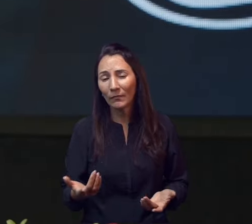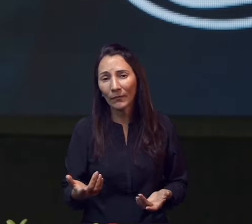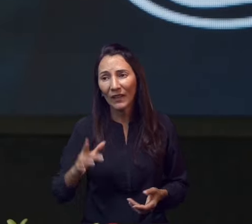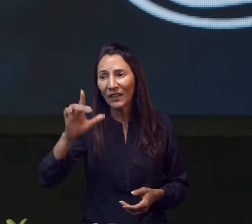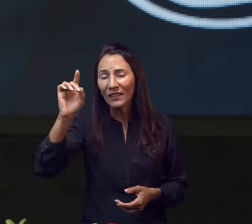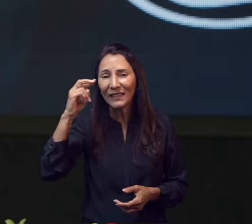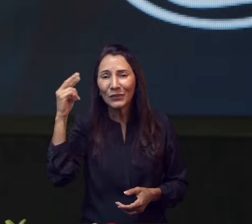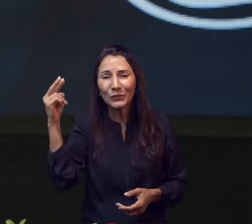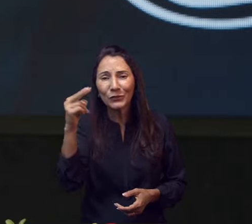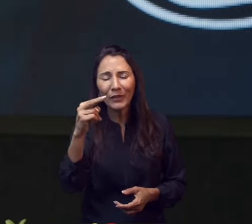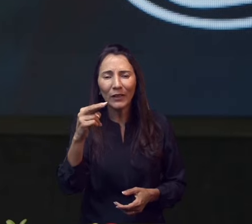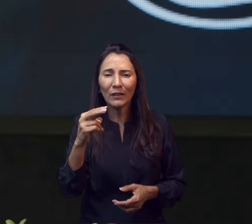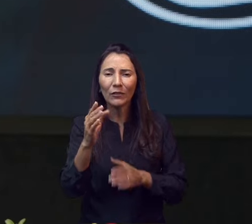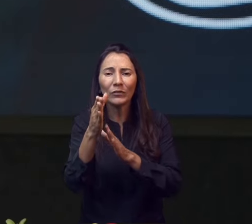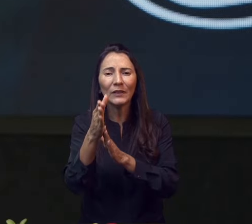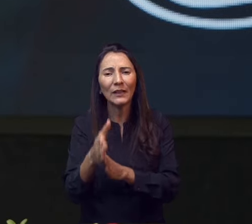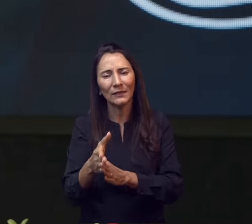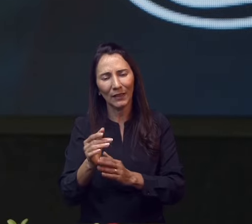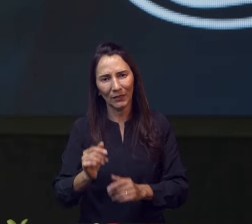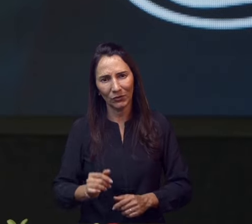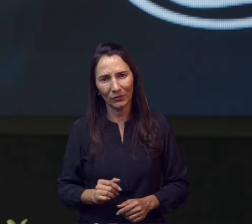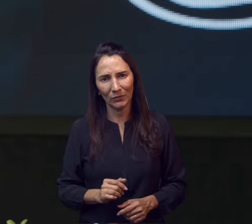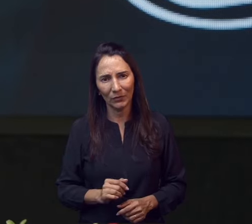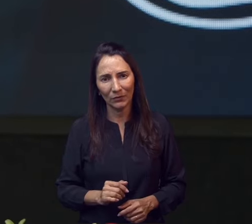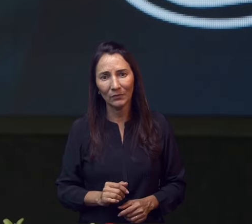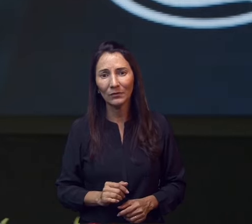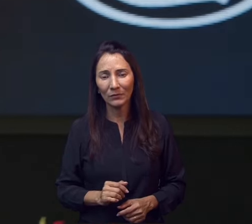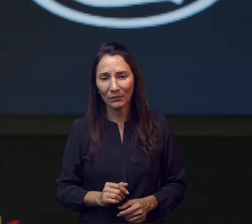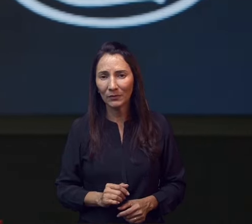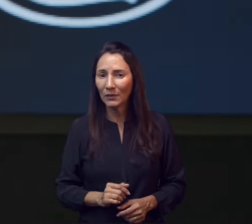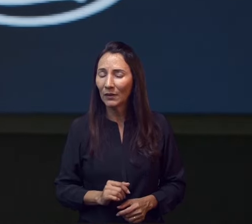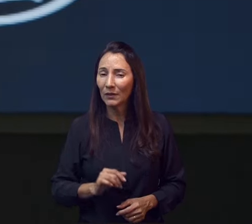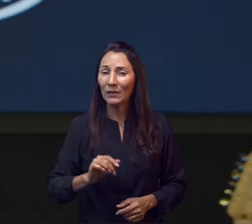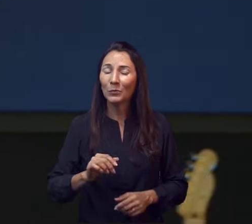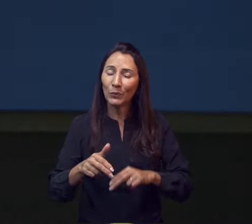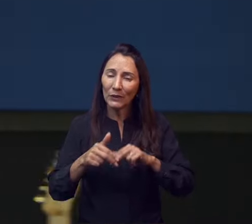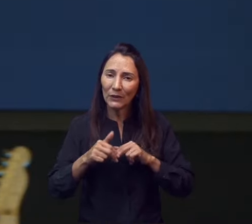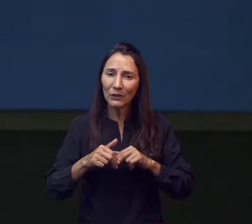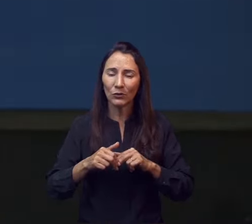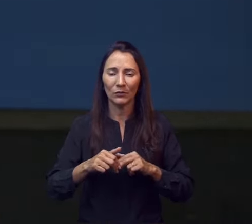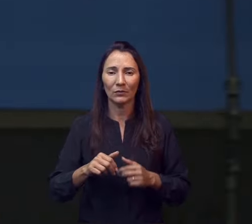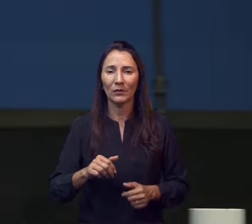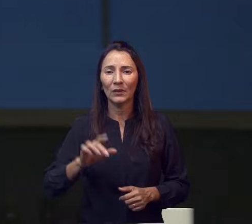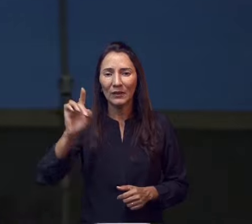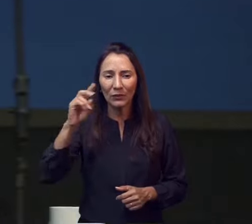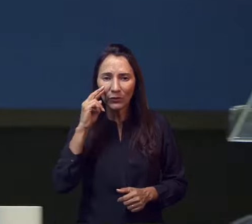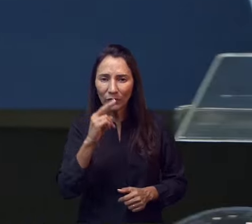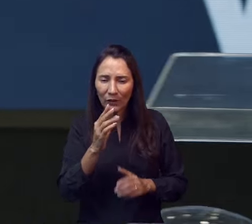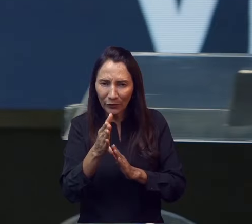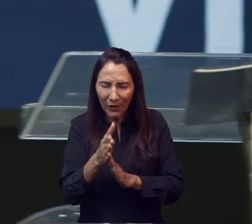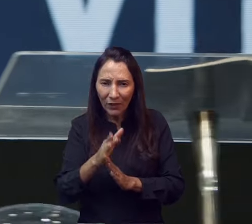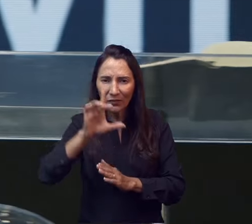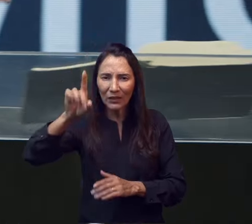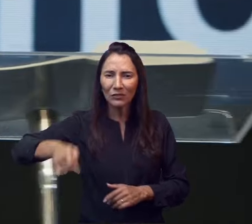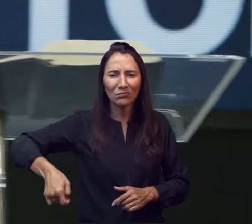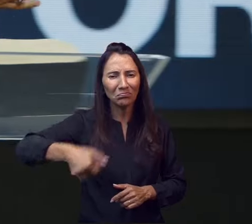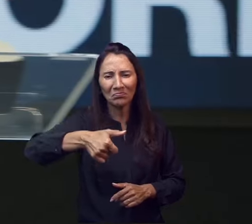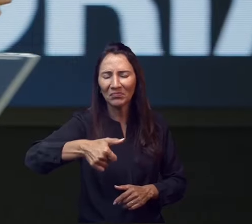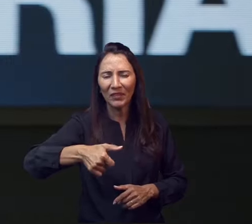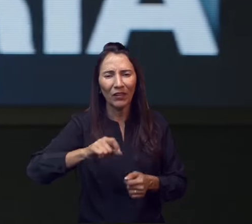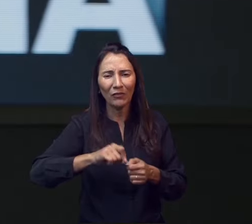fidelidade e prudência Deus faz além do que pedimos ou pensamos e mais um motivozinho aqui porque Deus faz além